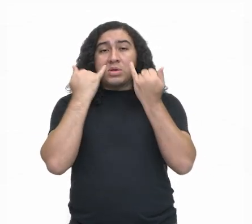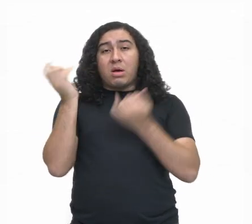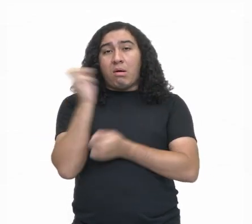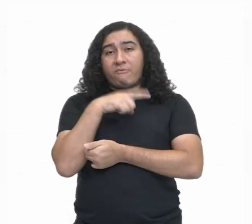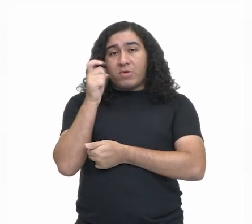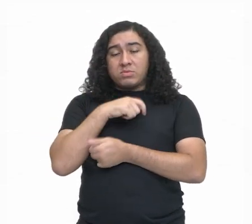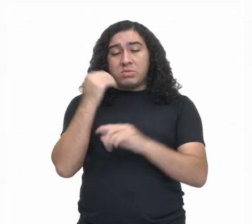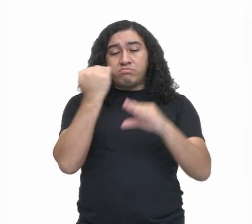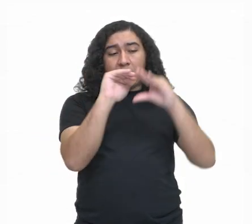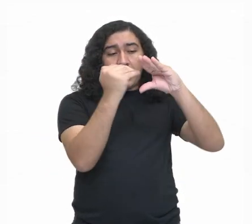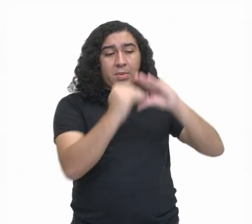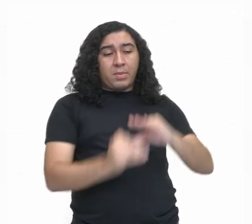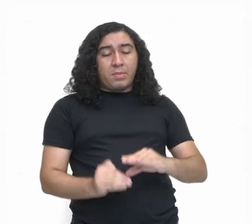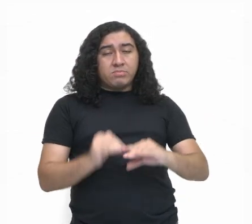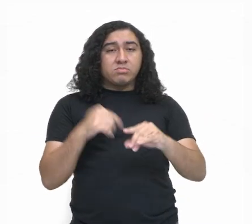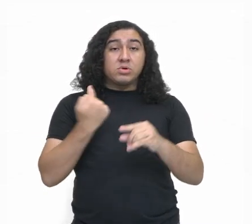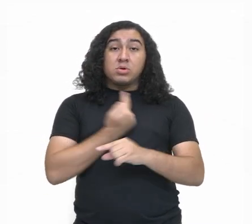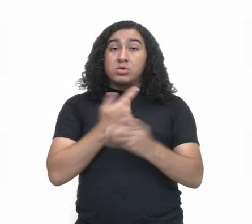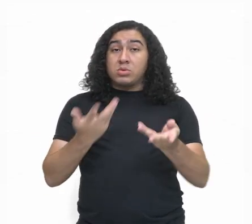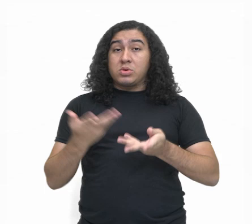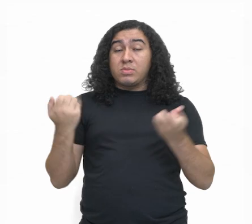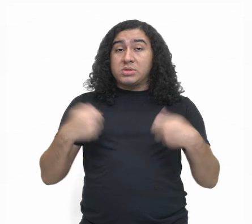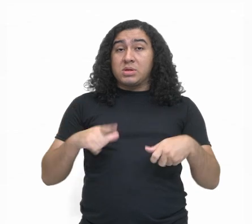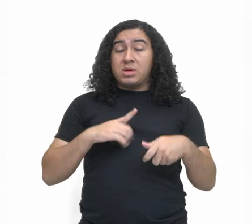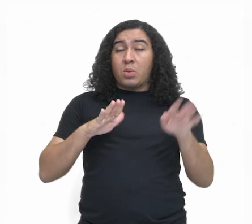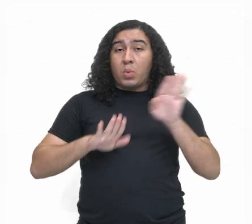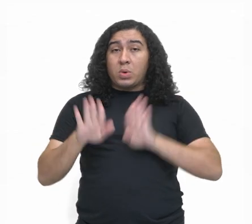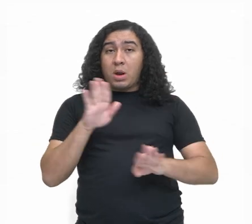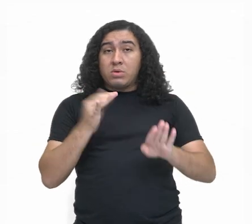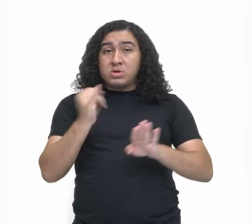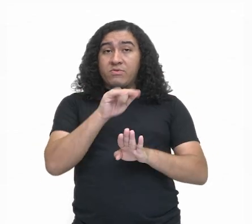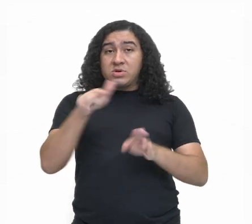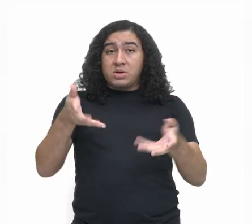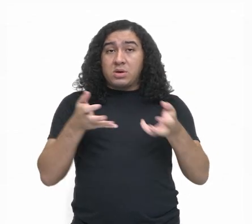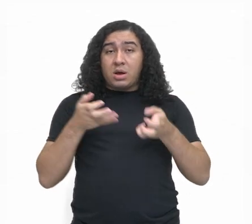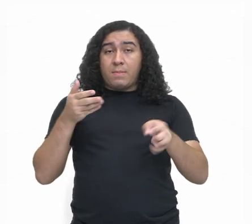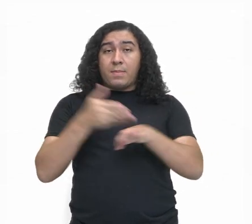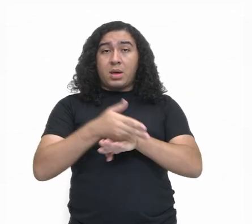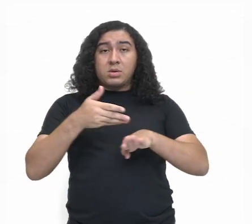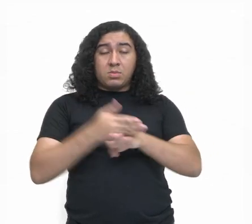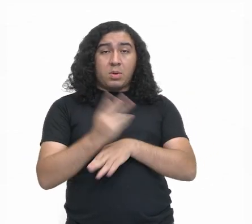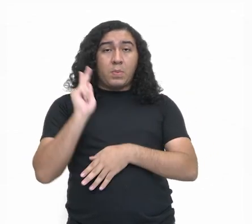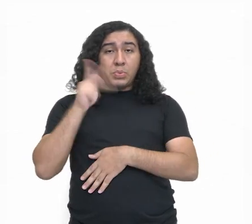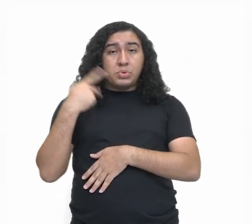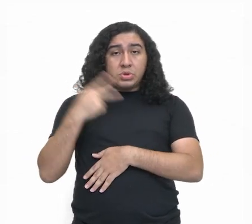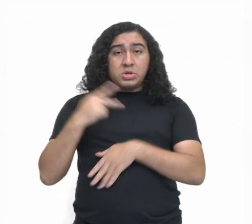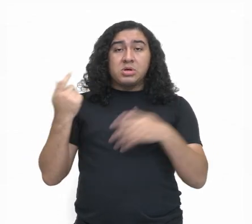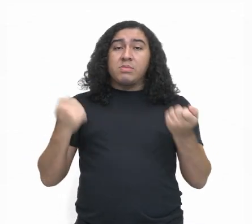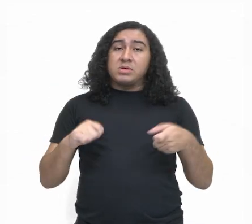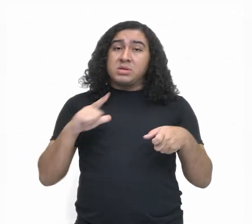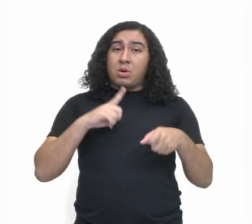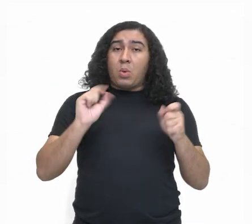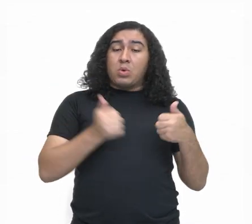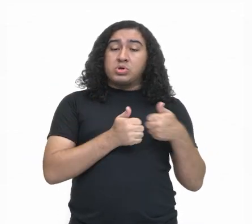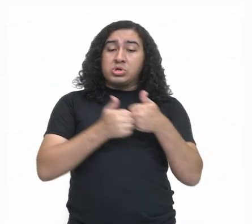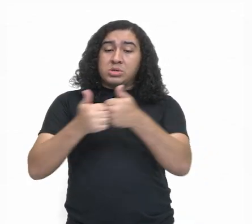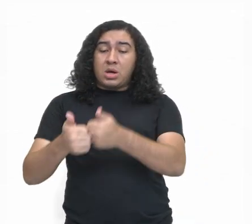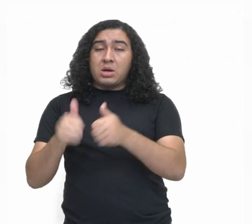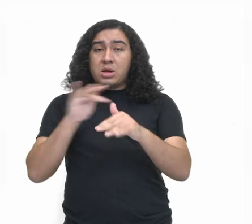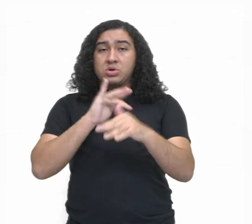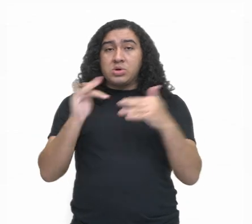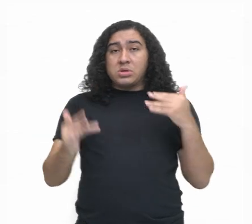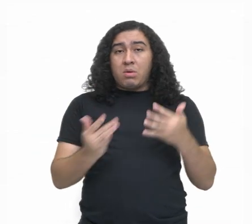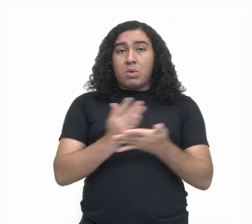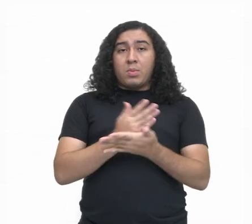erradas. Então, nós temos que estar muito atentos hoje, se você quer se engajar politicamente, né, ou se você segue uma rede social,